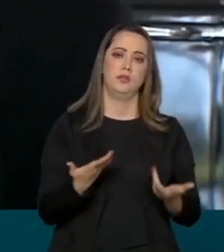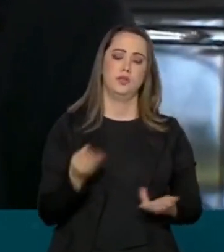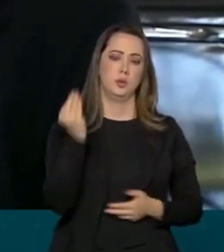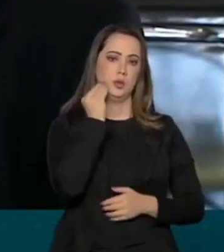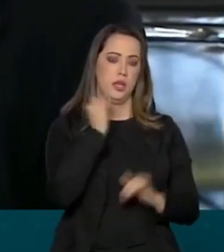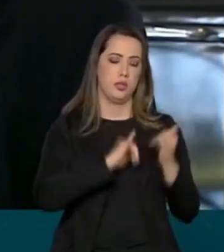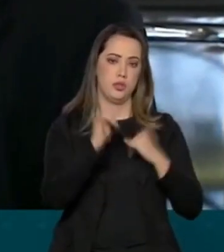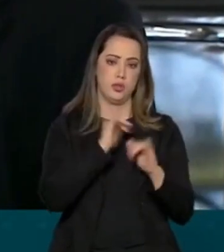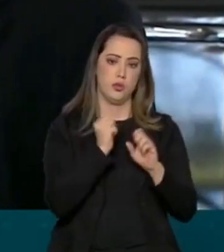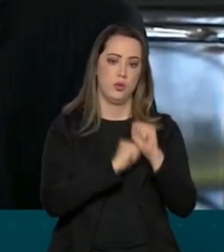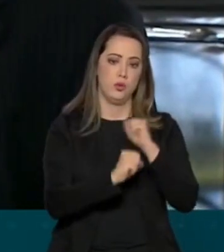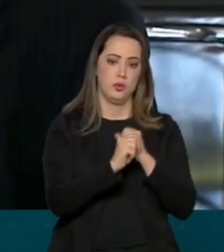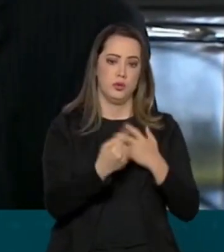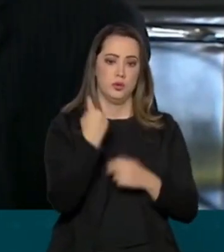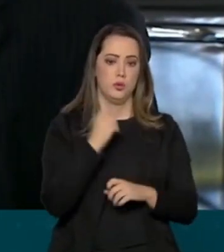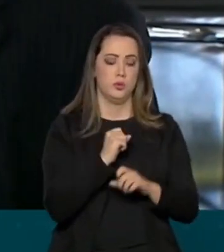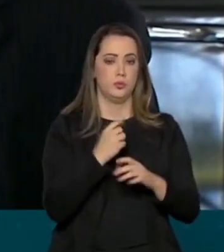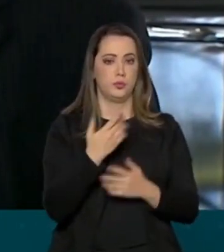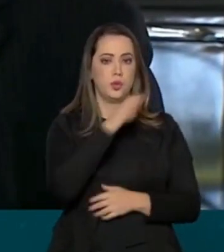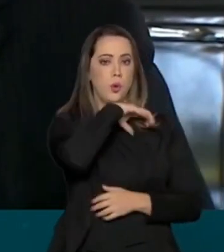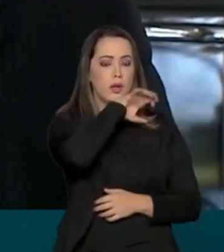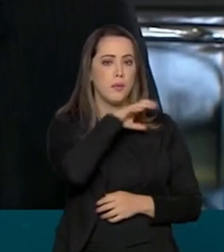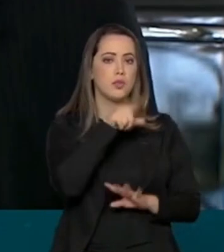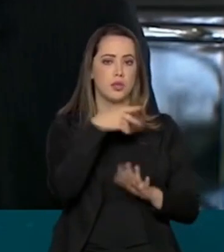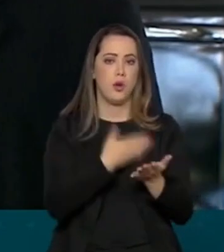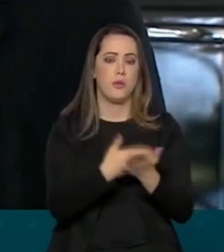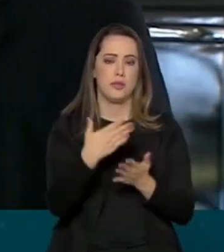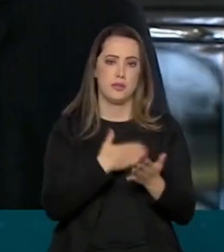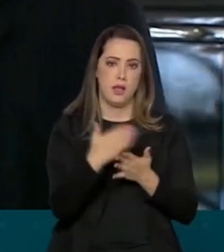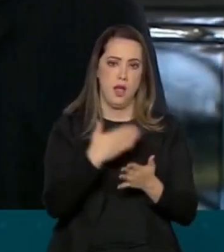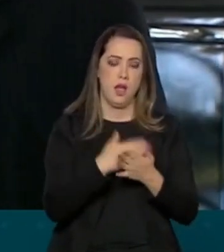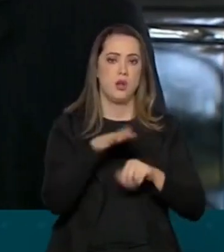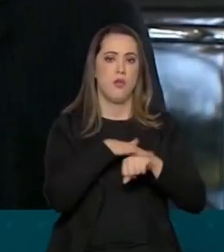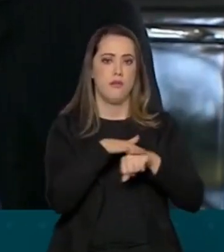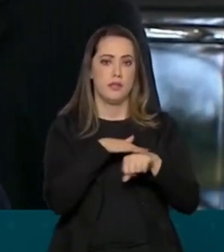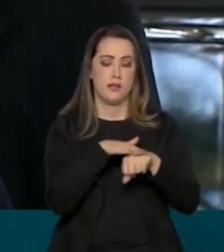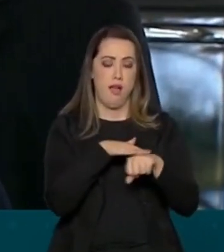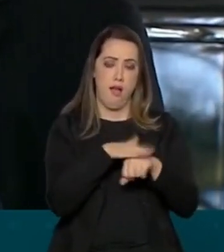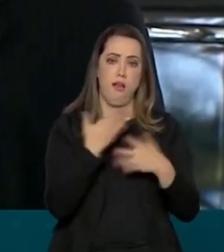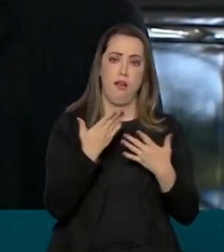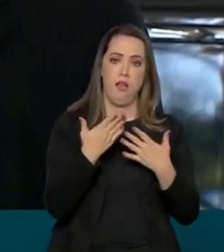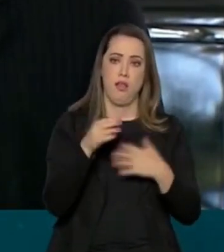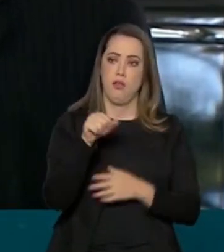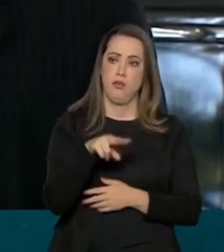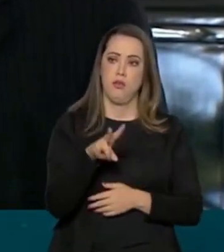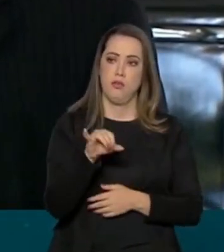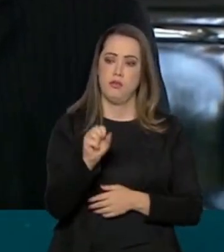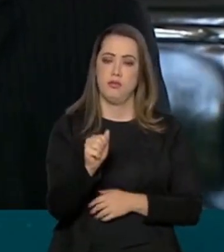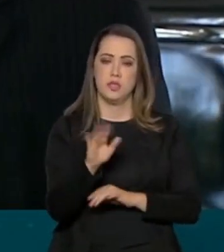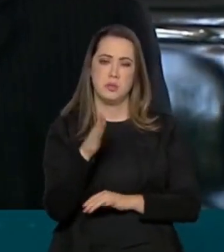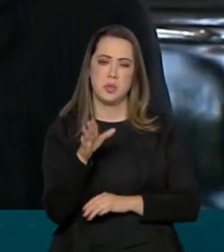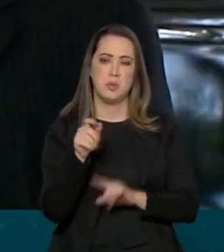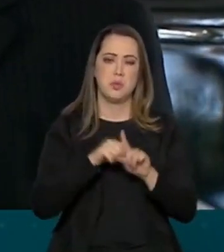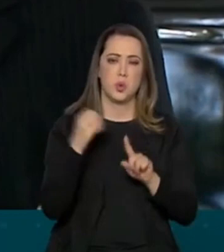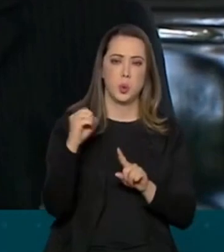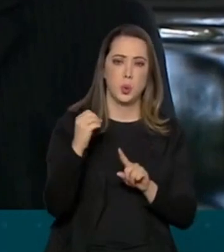com animais. Então, eles já começaram a conversar com a Anvisa para ver as necessidades. Então, outubro, novembro, por aquela